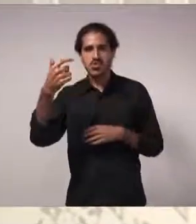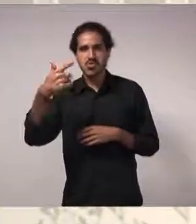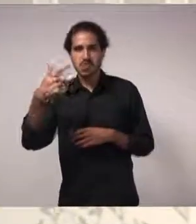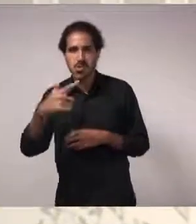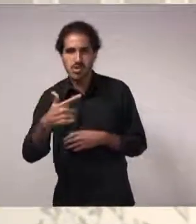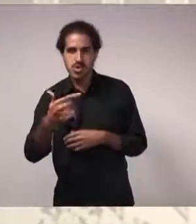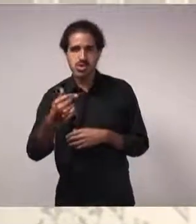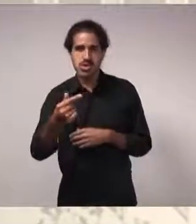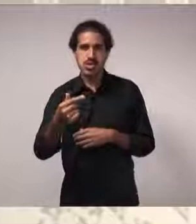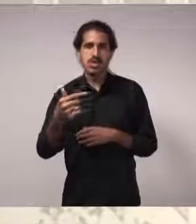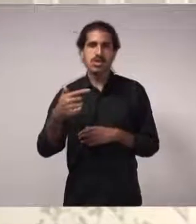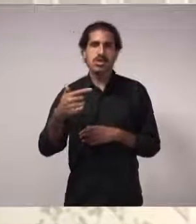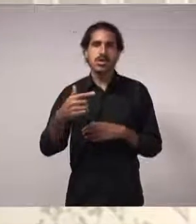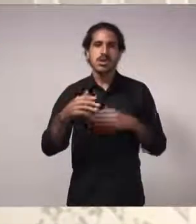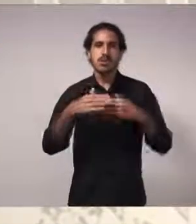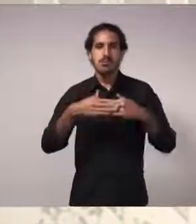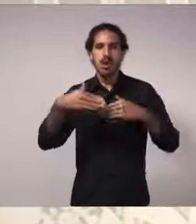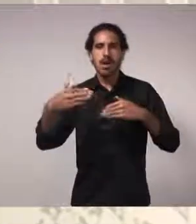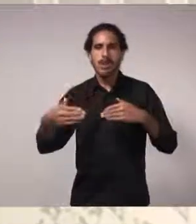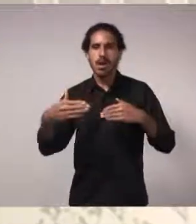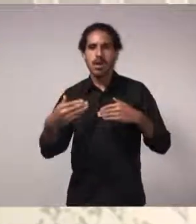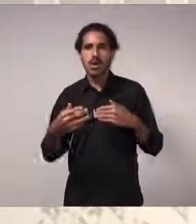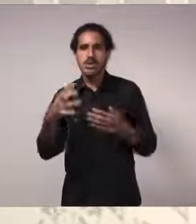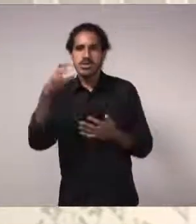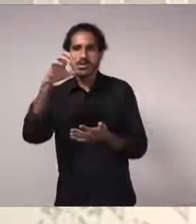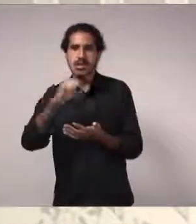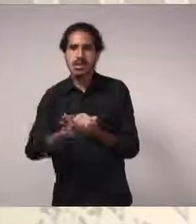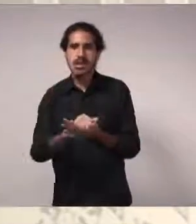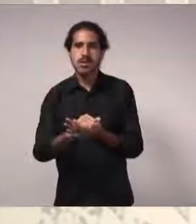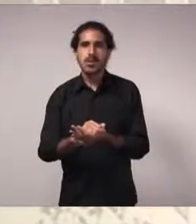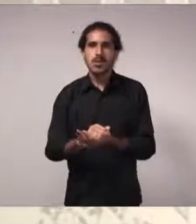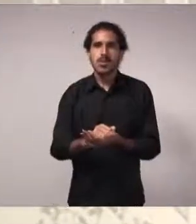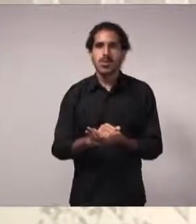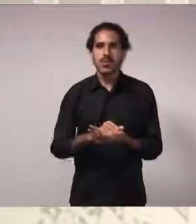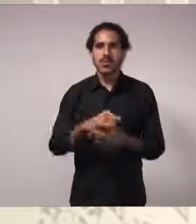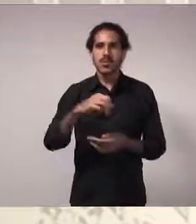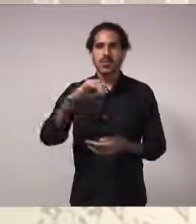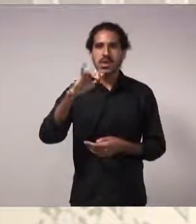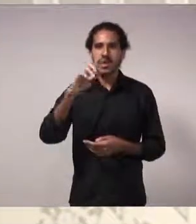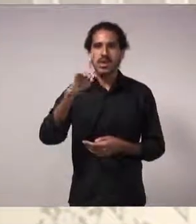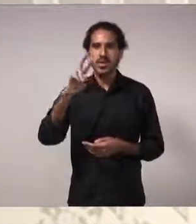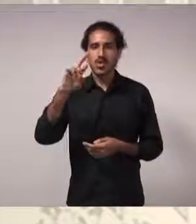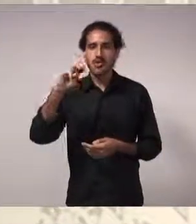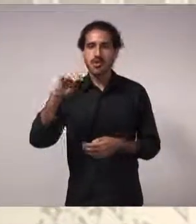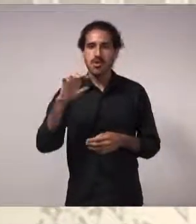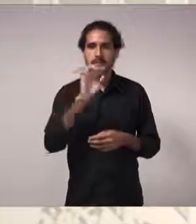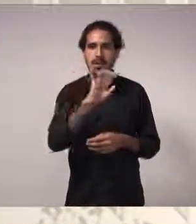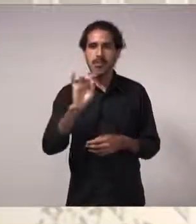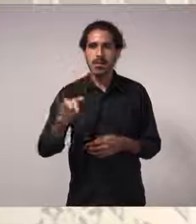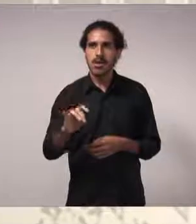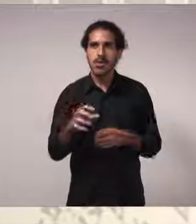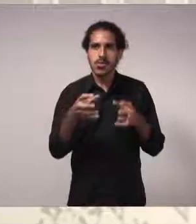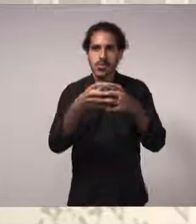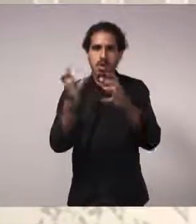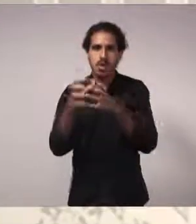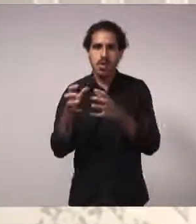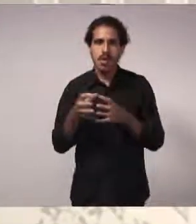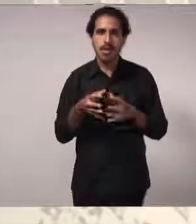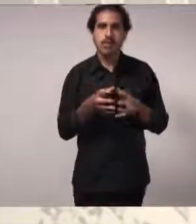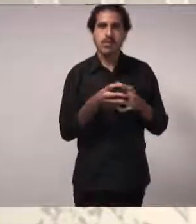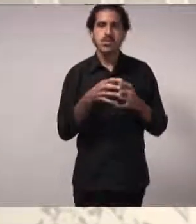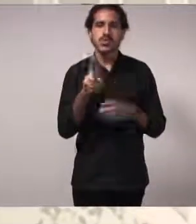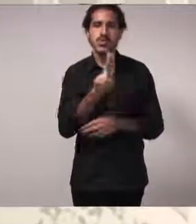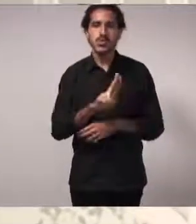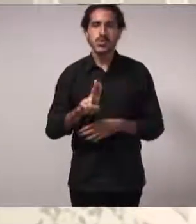instalamos 48 hidrômetros que proporcionaram a estratificação do consumo por categoria de uso. O que é isso? A gente